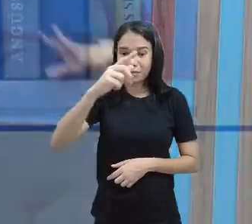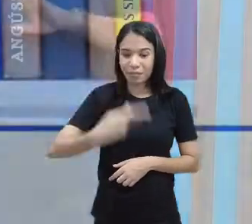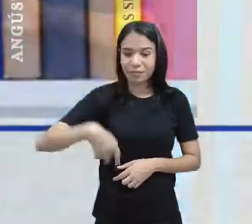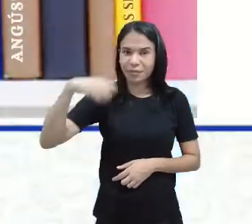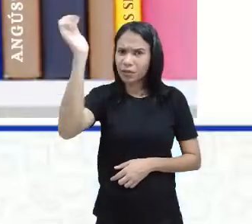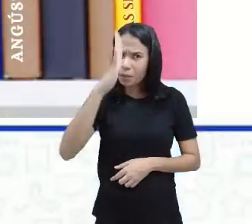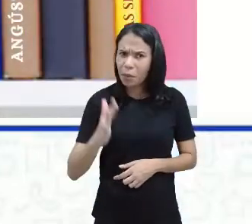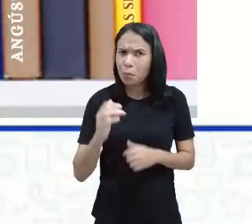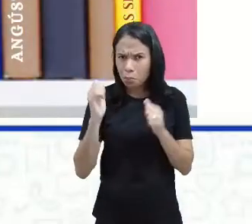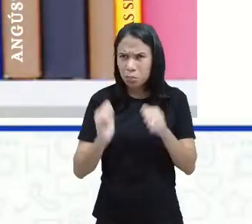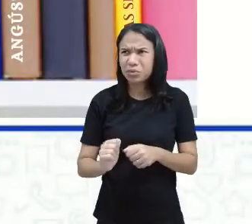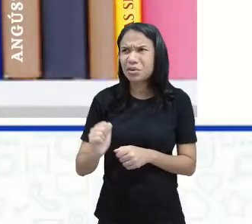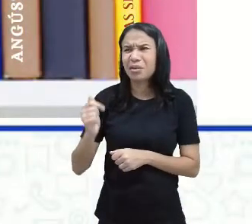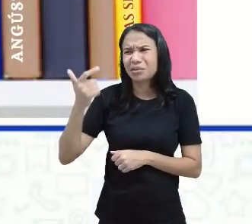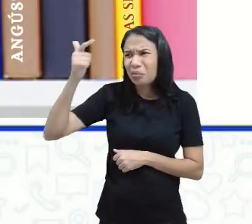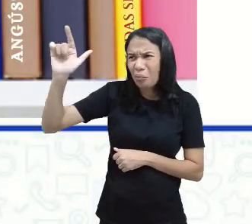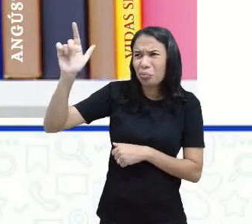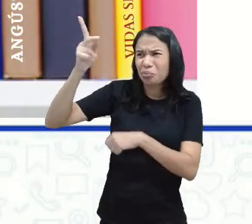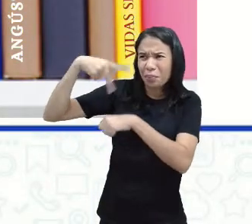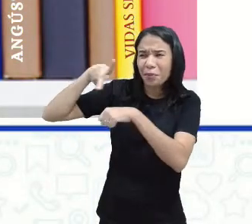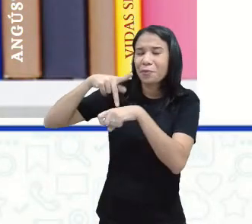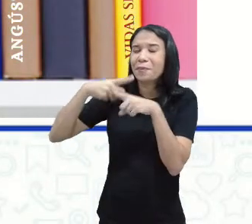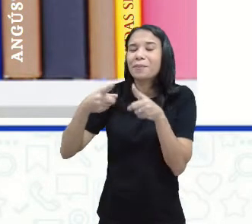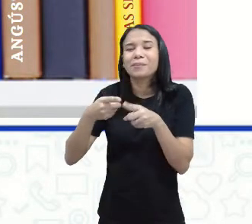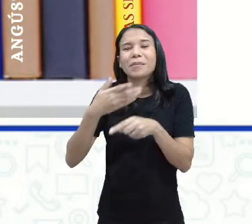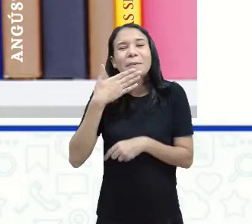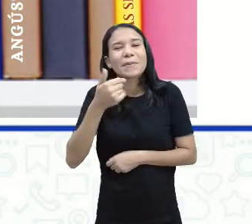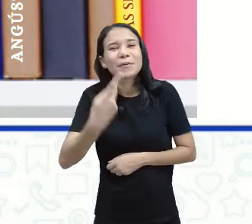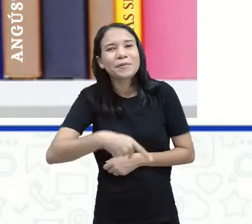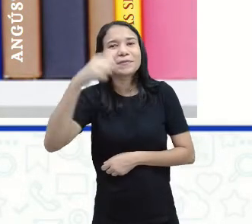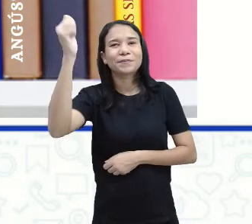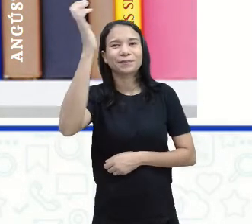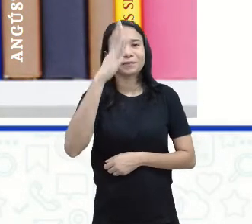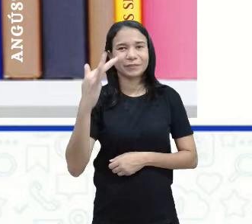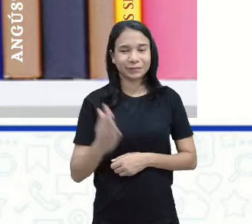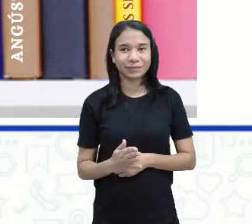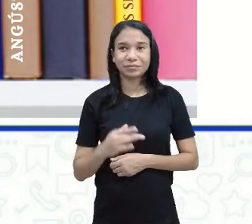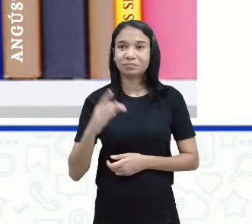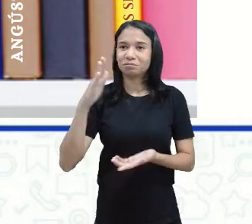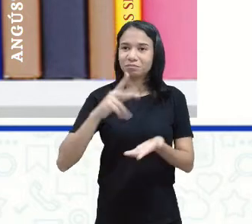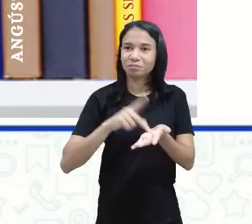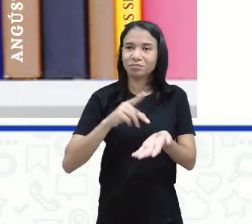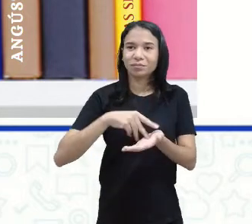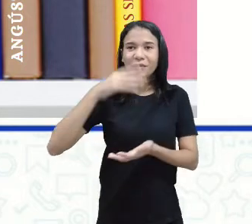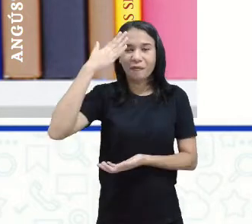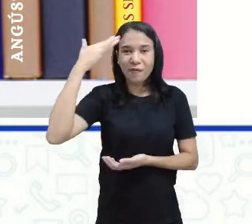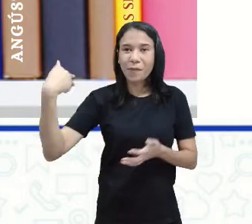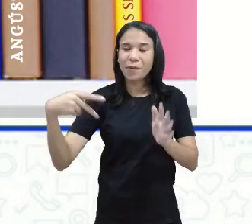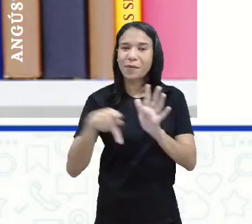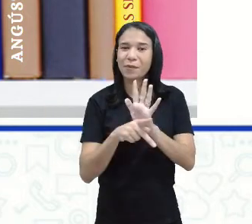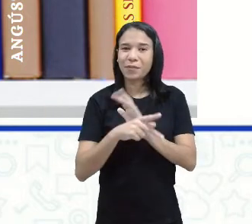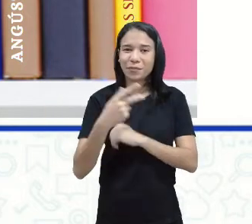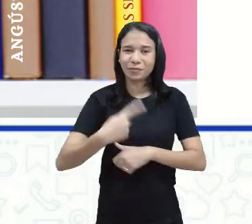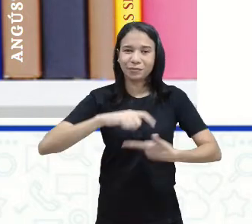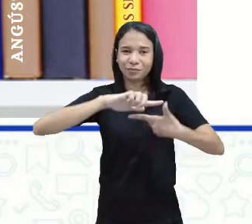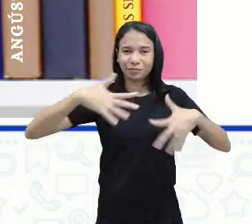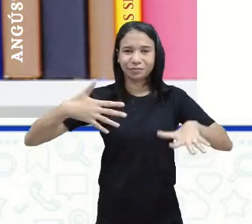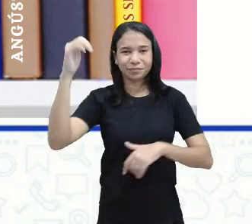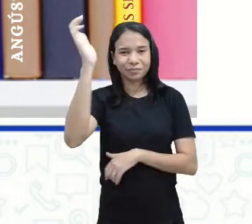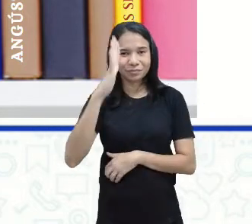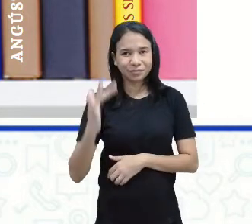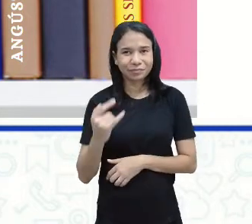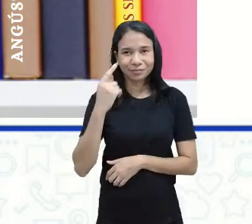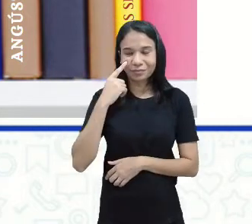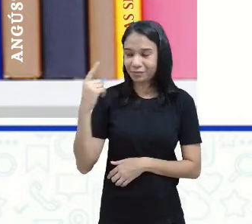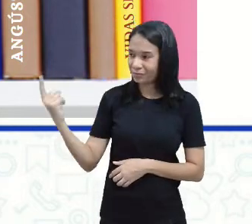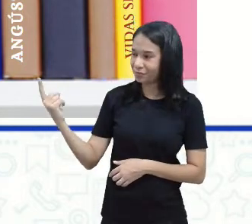Eu poderia ter colocado uns estrangeiros aí também, mas eu trouxe aqui só os grandes do modernismo brasileiro. né? A gente